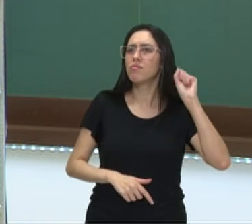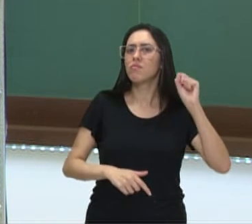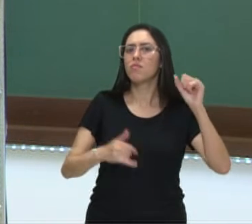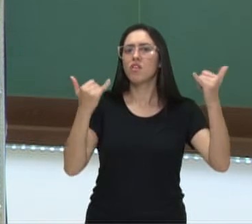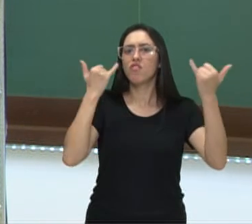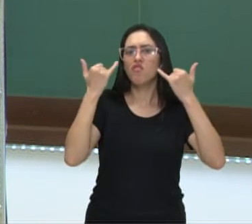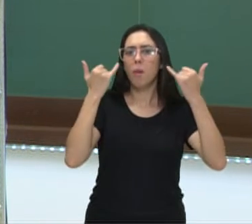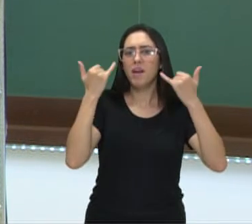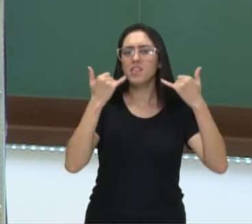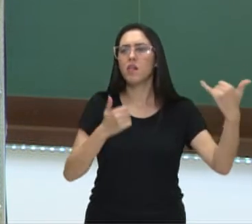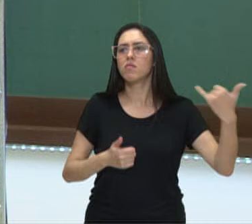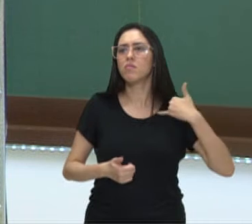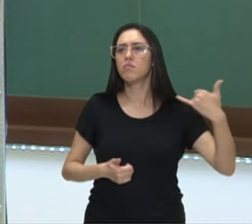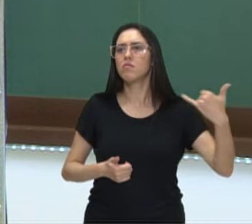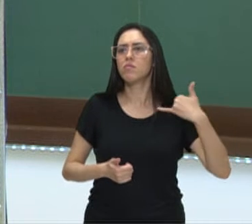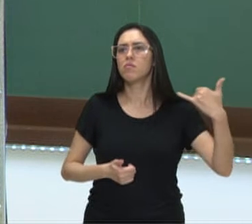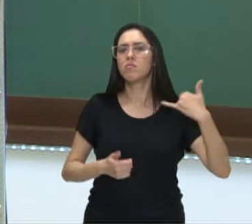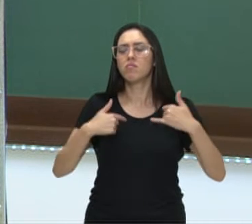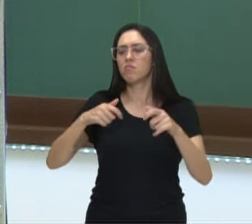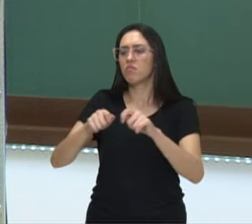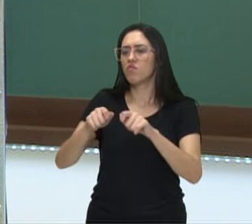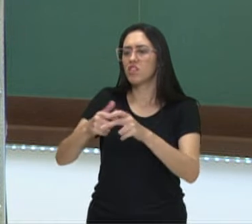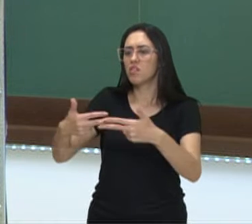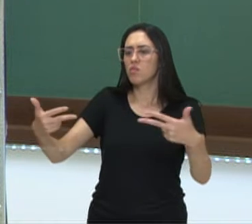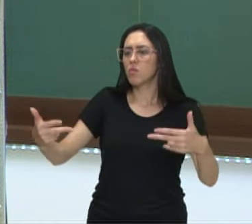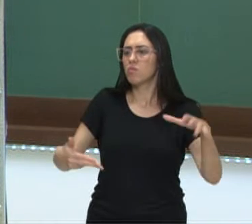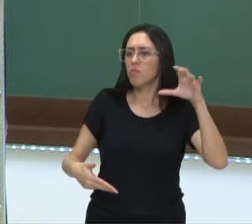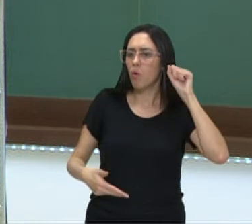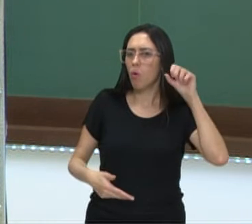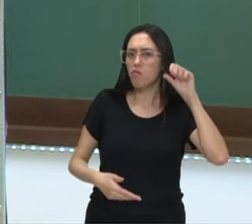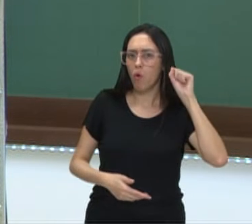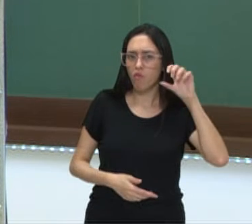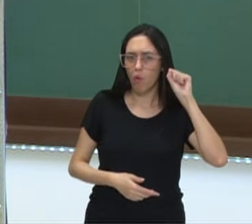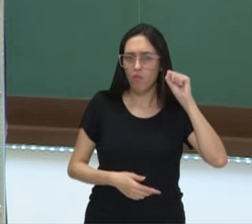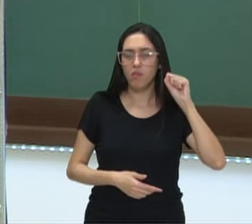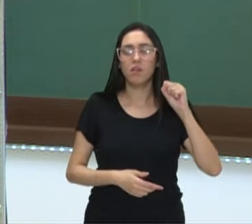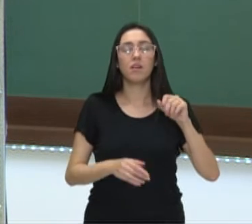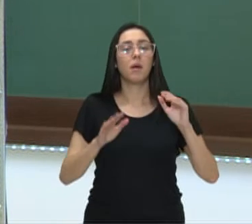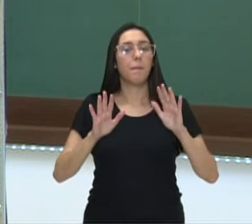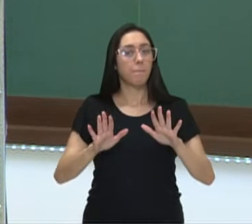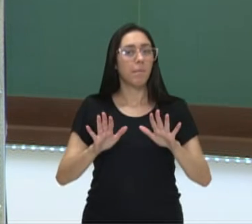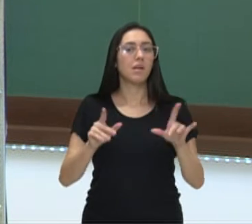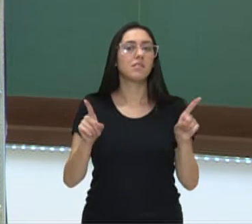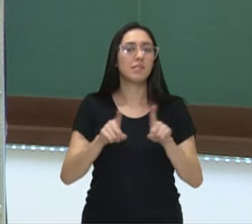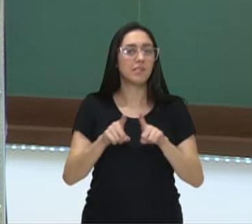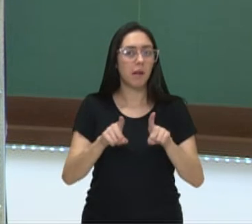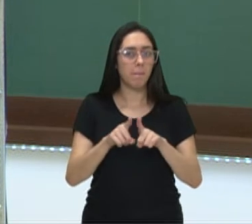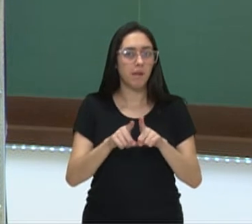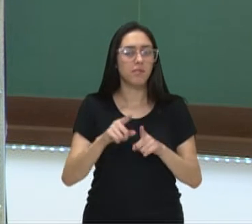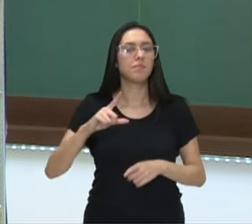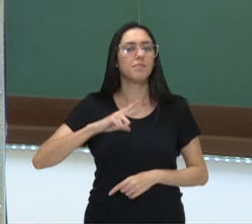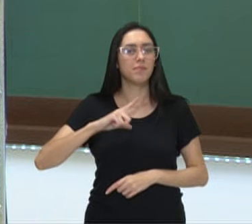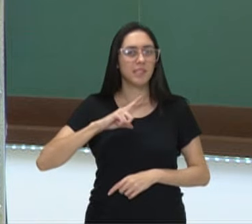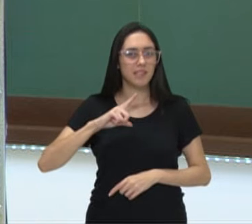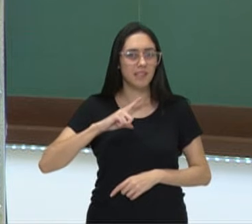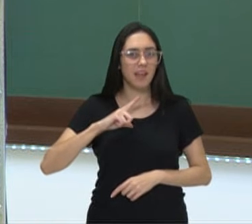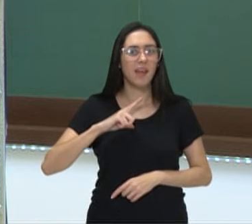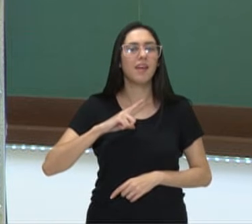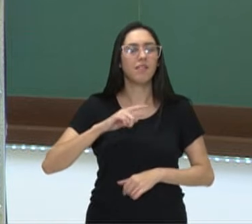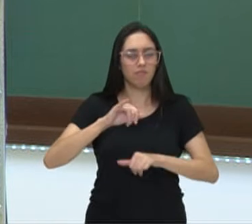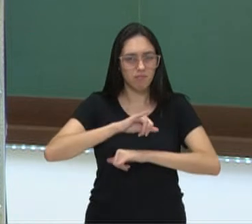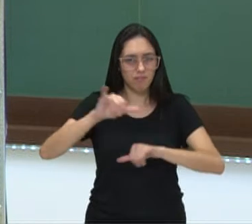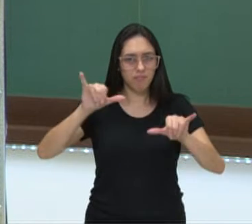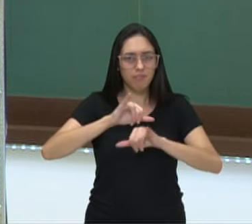levando entretenimento, levando música, informação para você, mas também levando no meio da sua programação